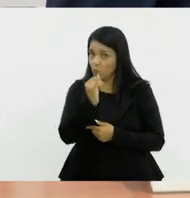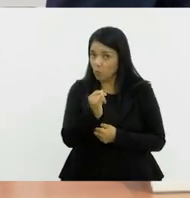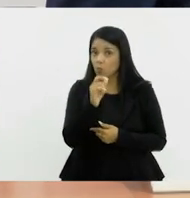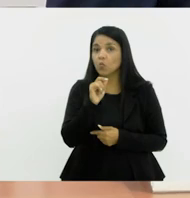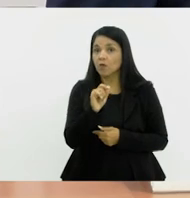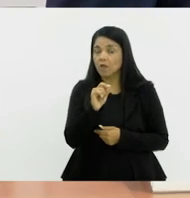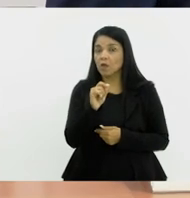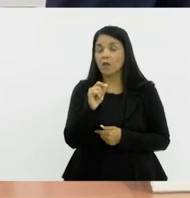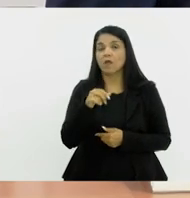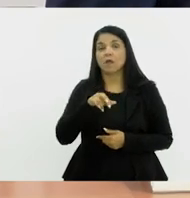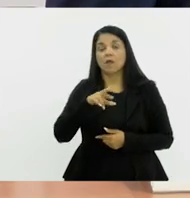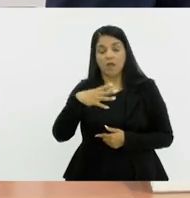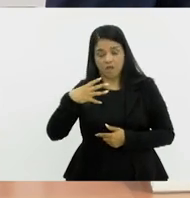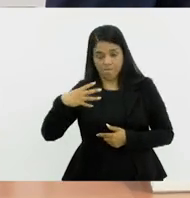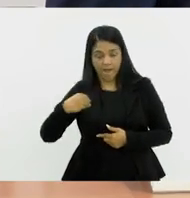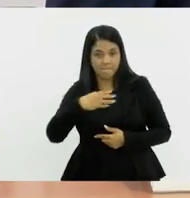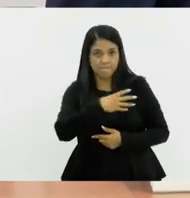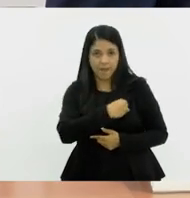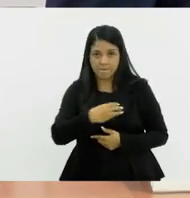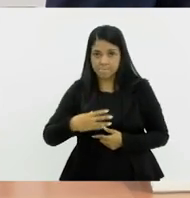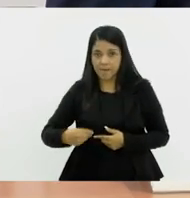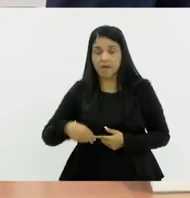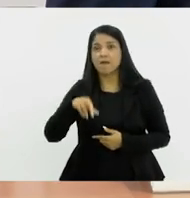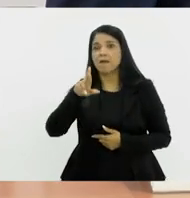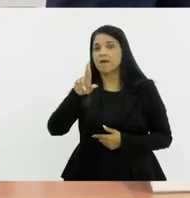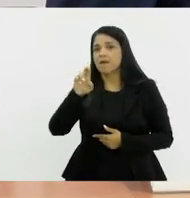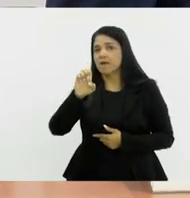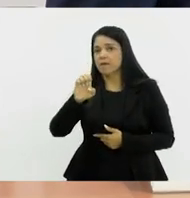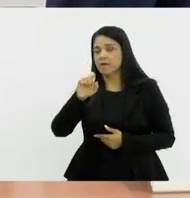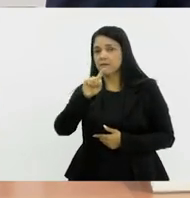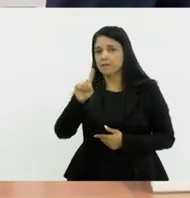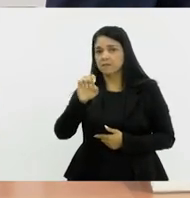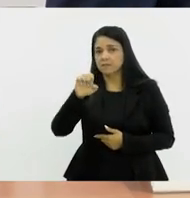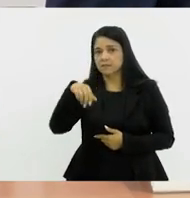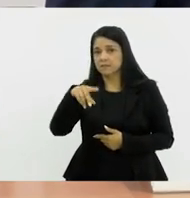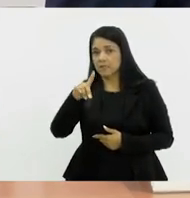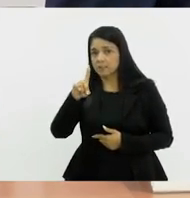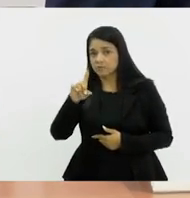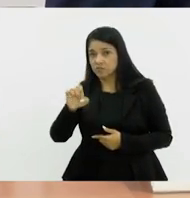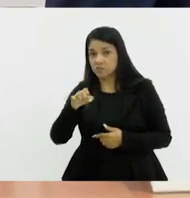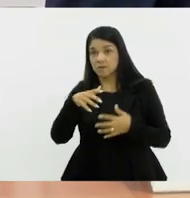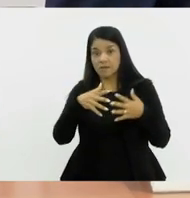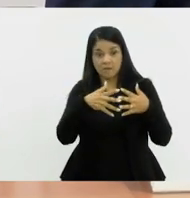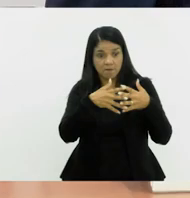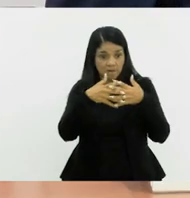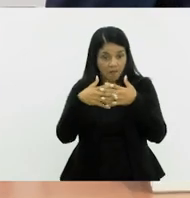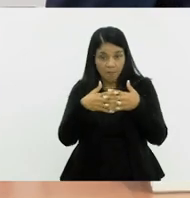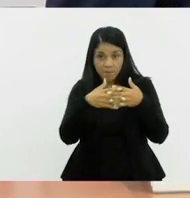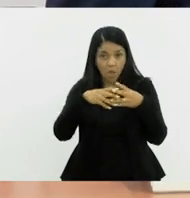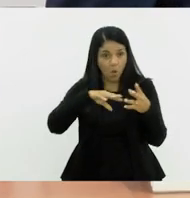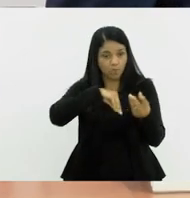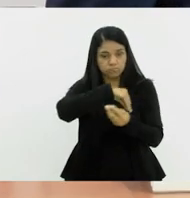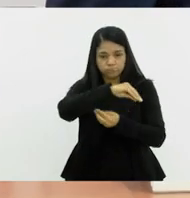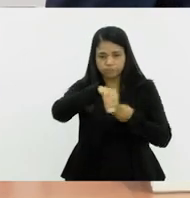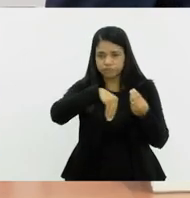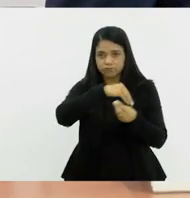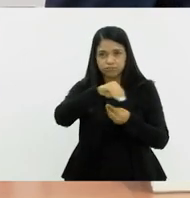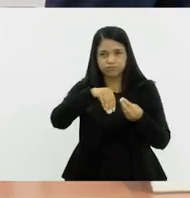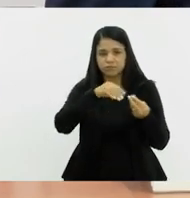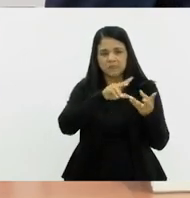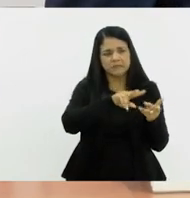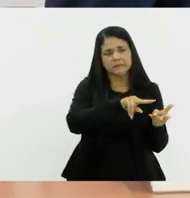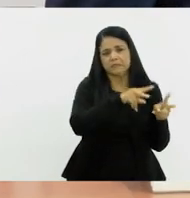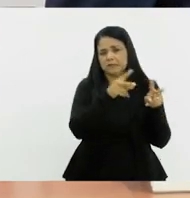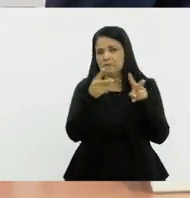para fazer um raio-x em Resende, e vem no caminhão que traz todo mundo, de transferência, já, com